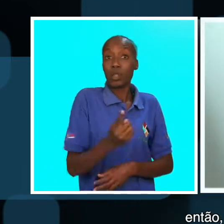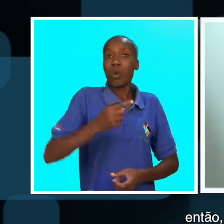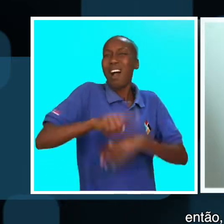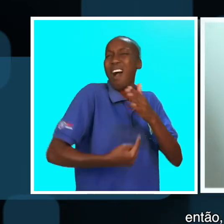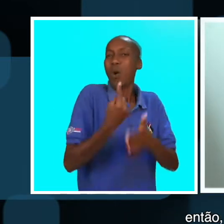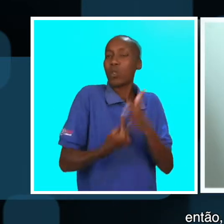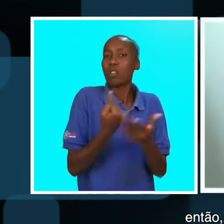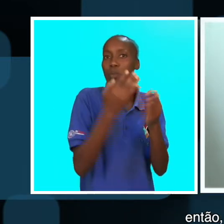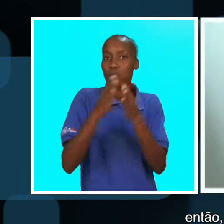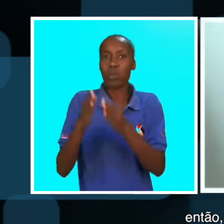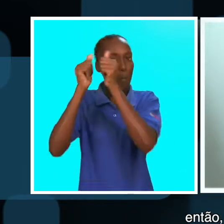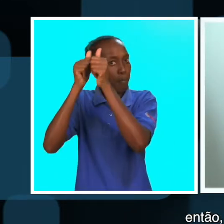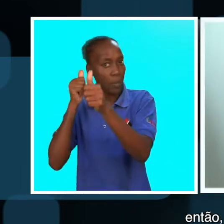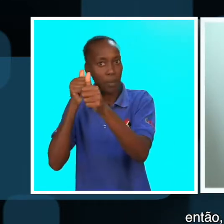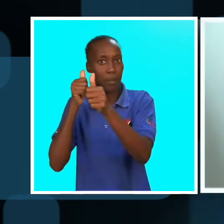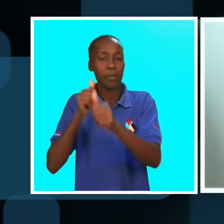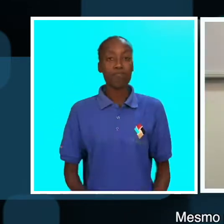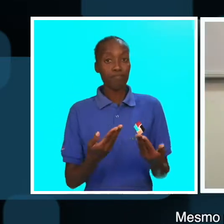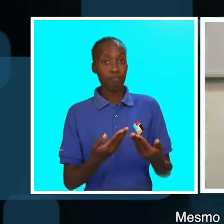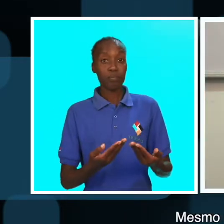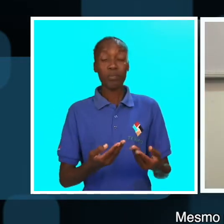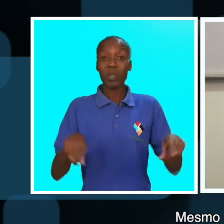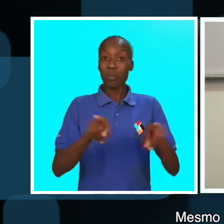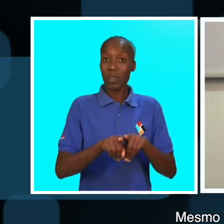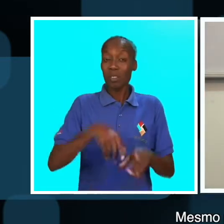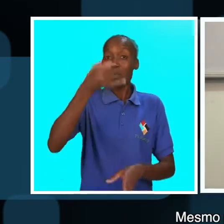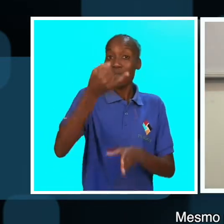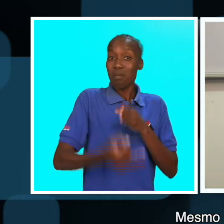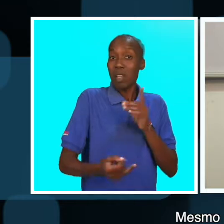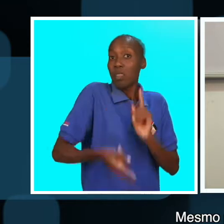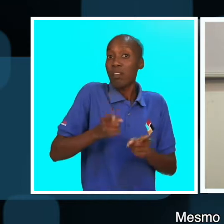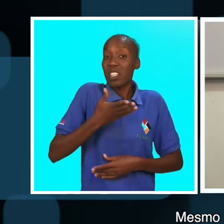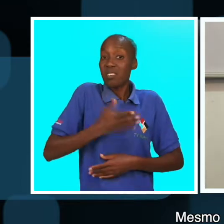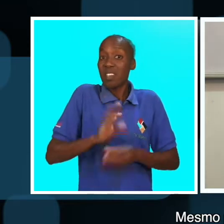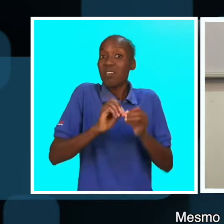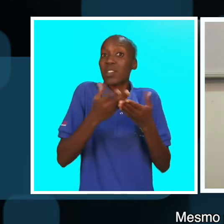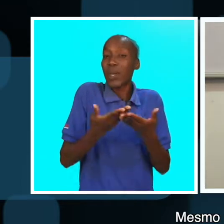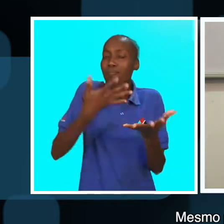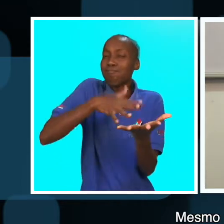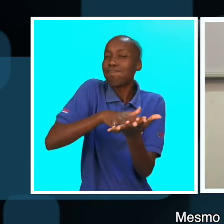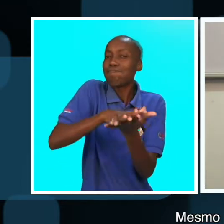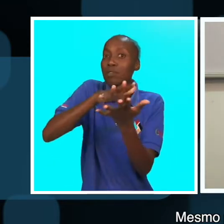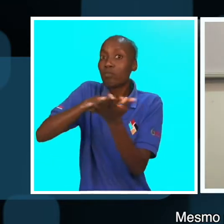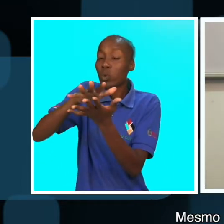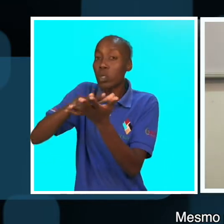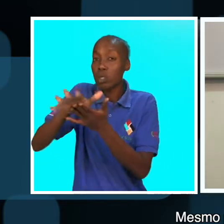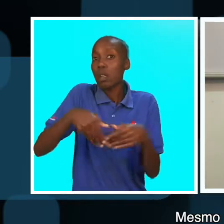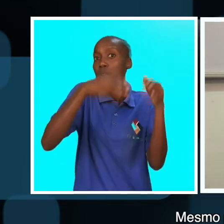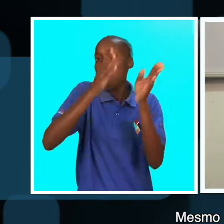Então isto acontece Com muitos olhos de mental Para terminar Talvez poder deixar Um conselho